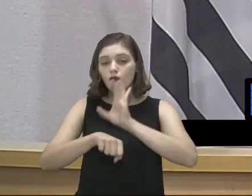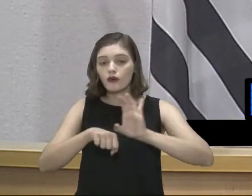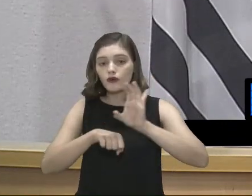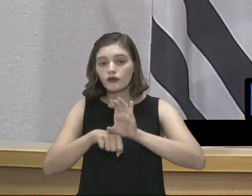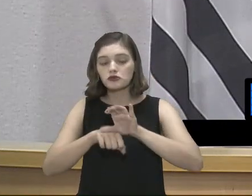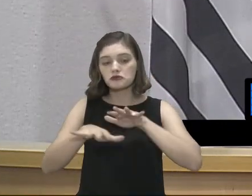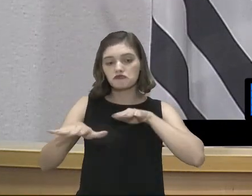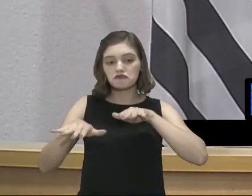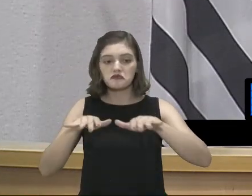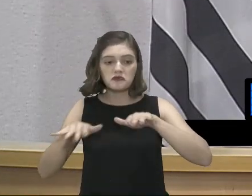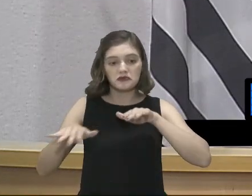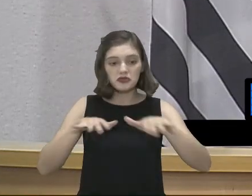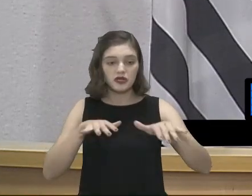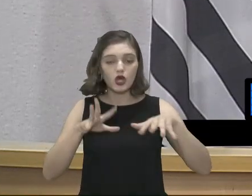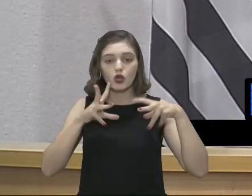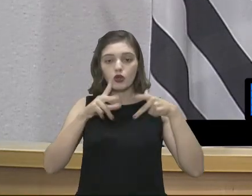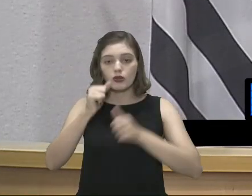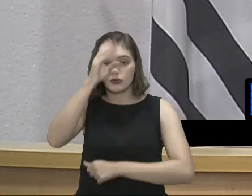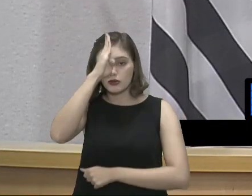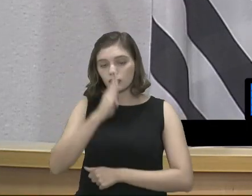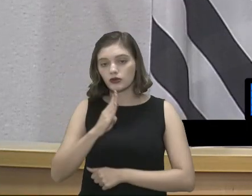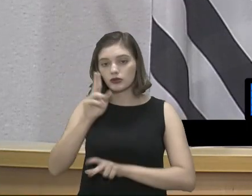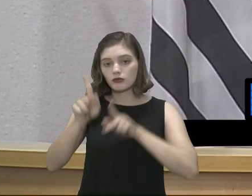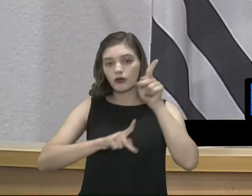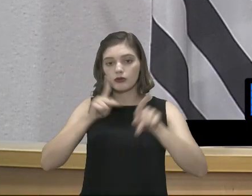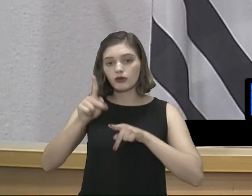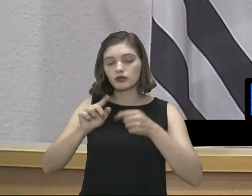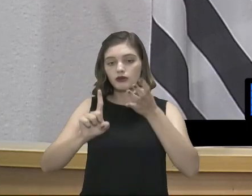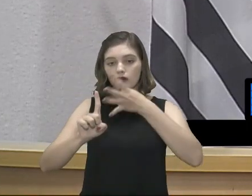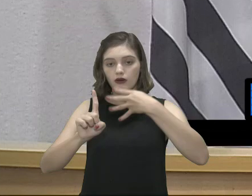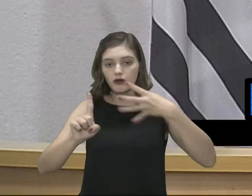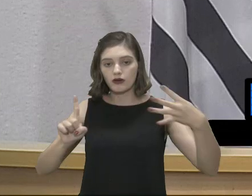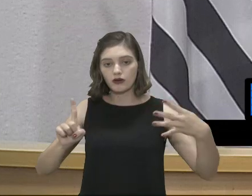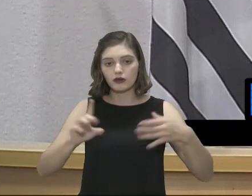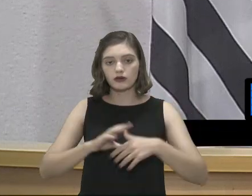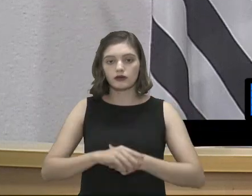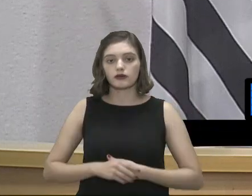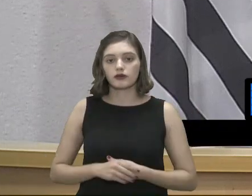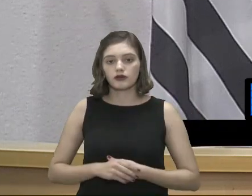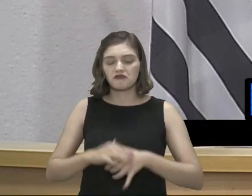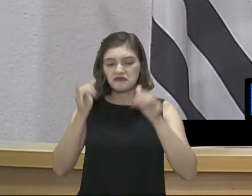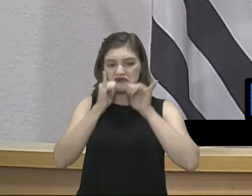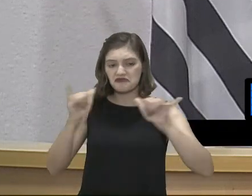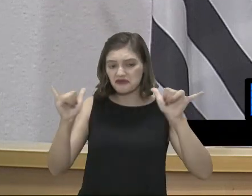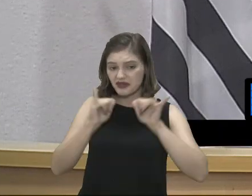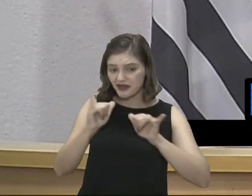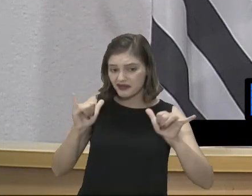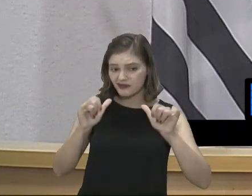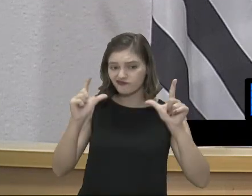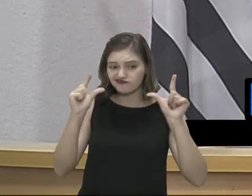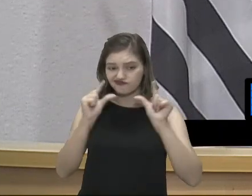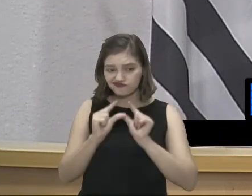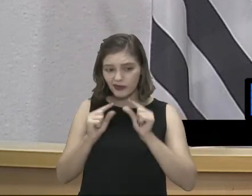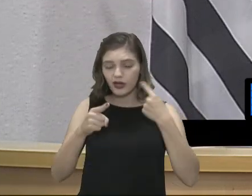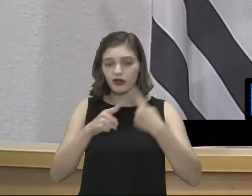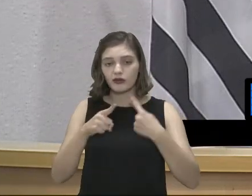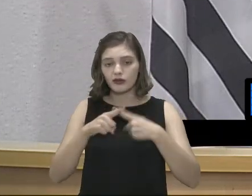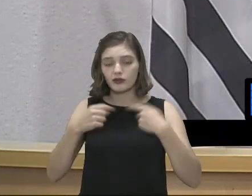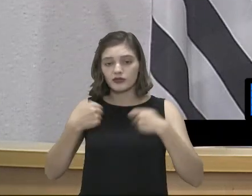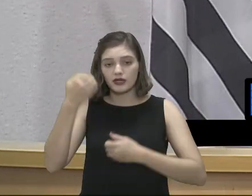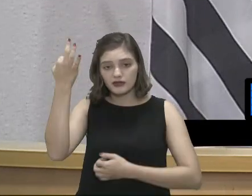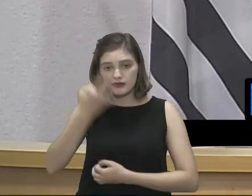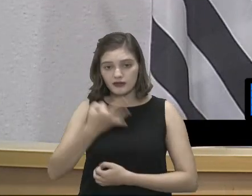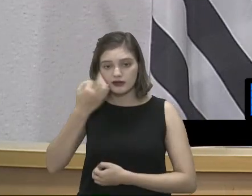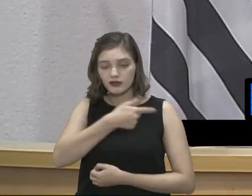fornecido gratuitamente para a nossa população LGBT. Muito mal divulgado, porque é necessário, tenho certeza que